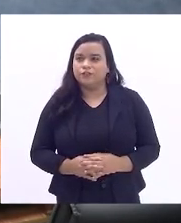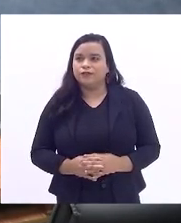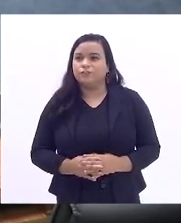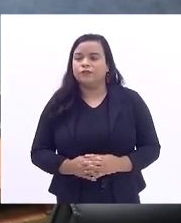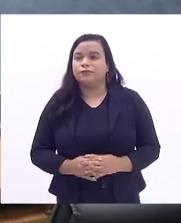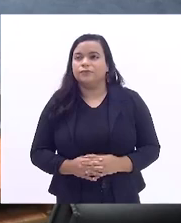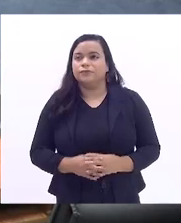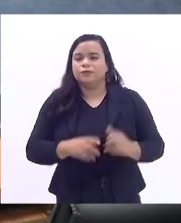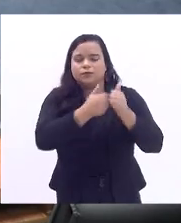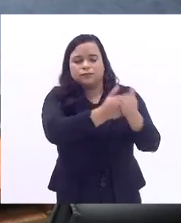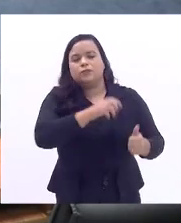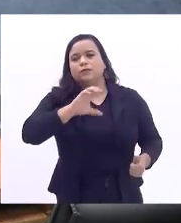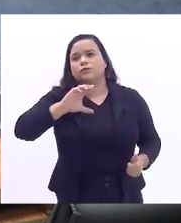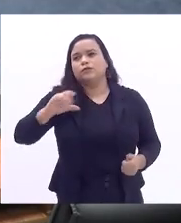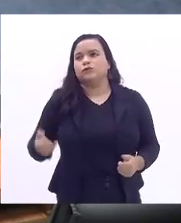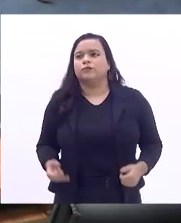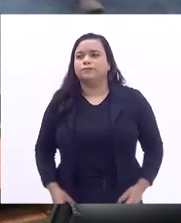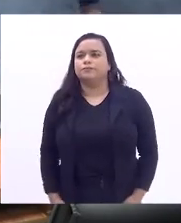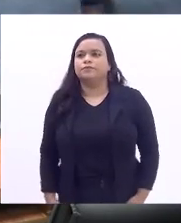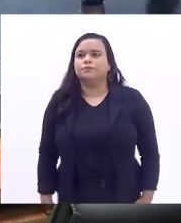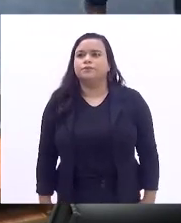as ruas e tj-am